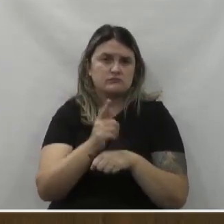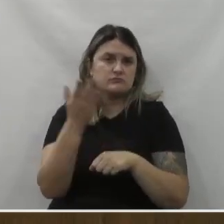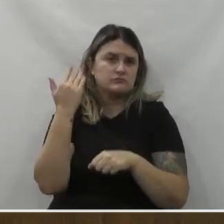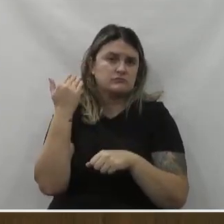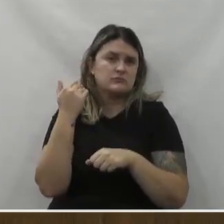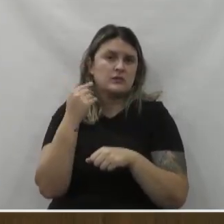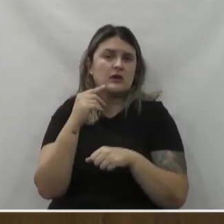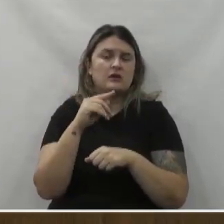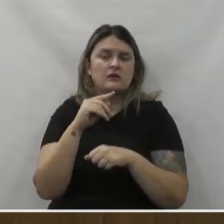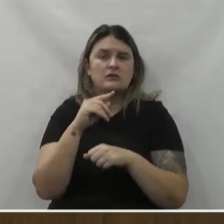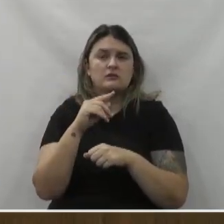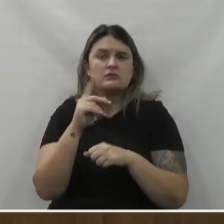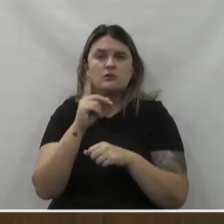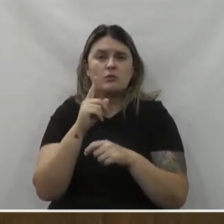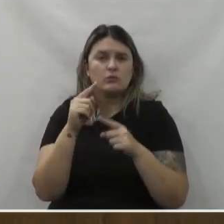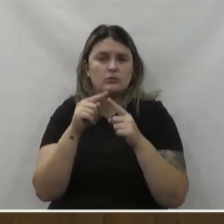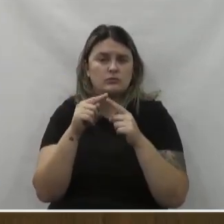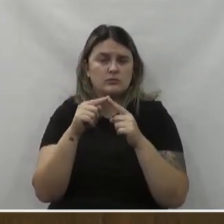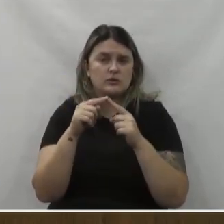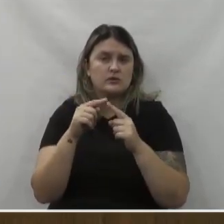o que foi demonstrado aqui.